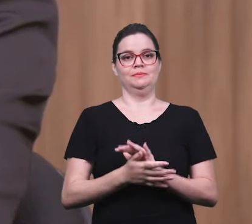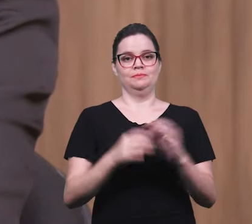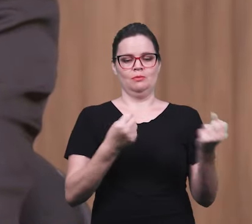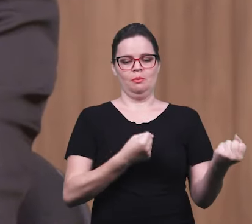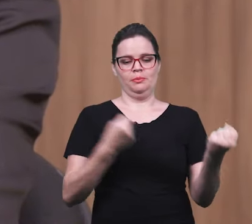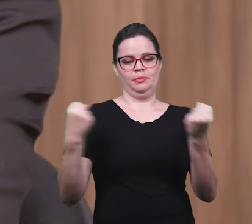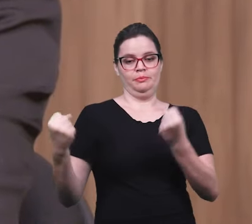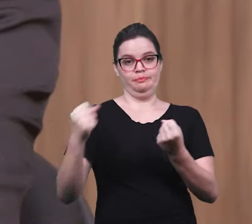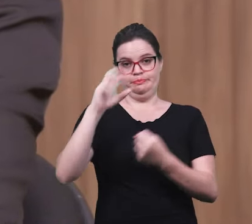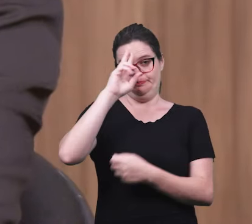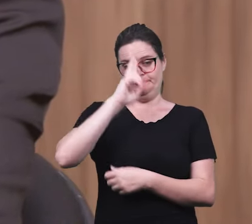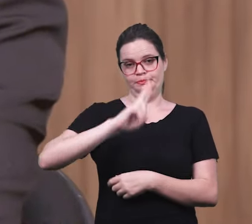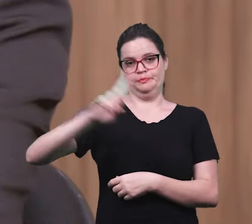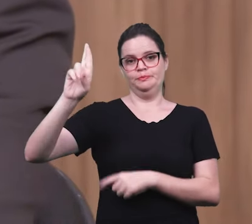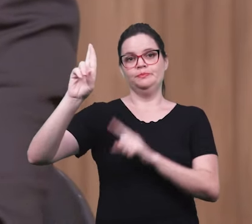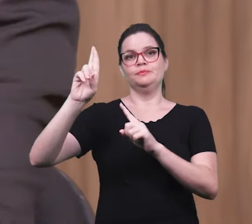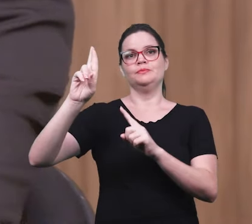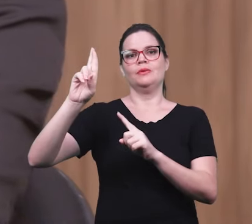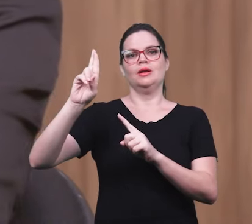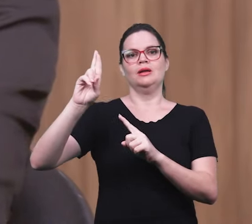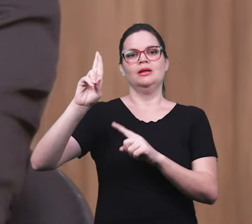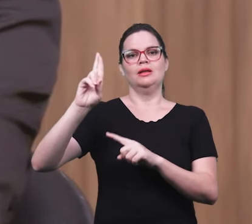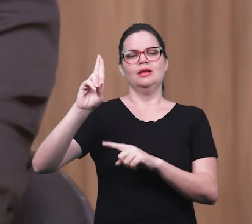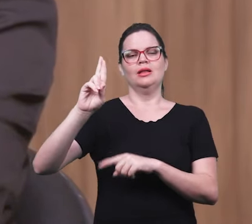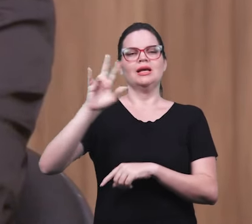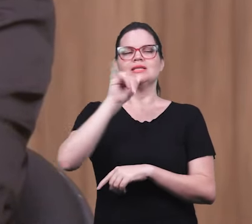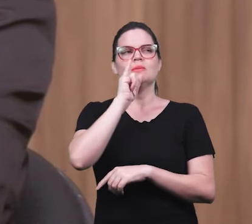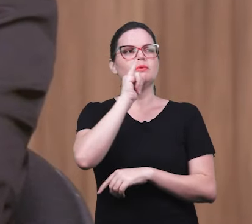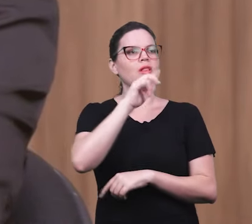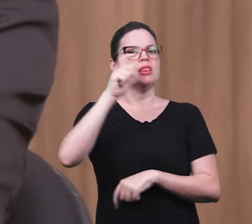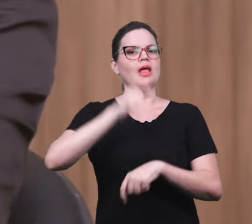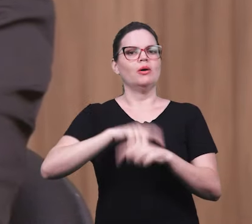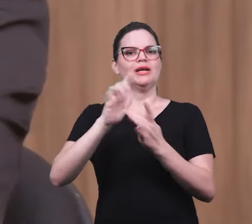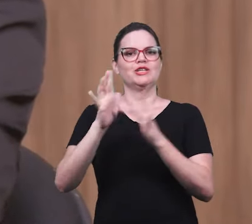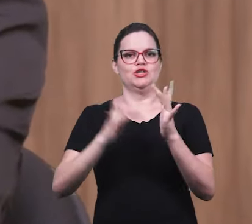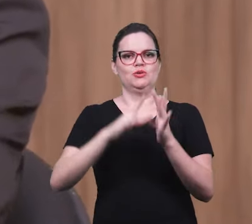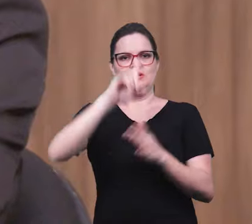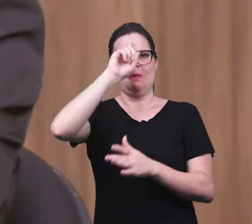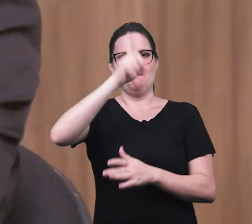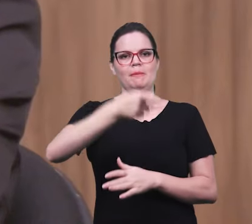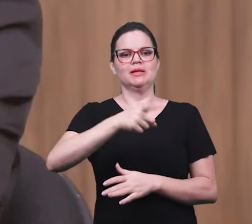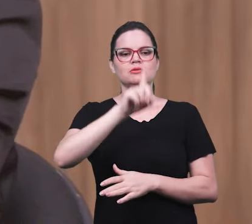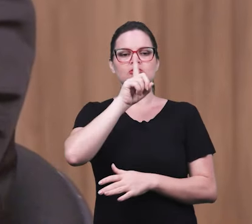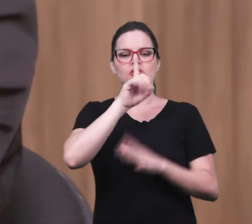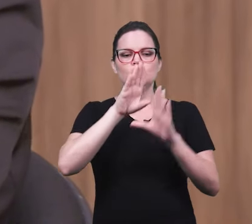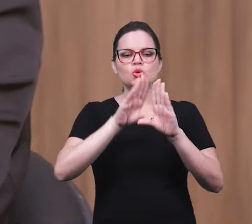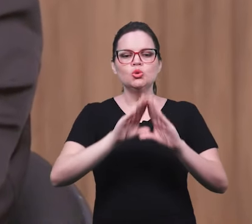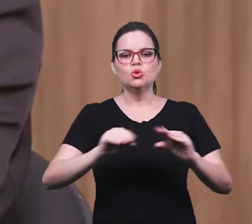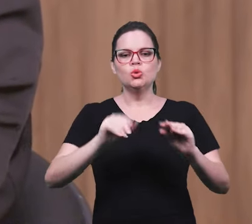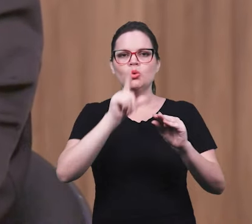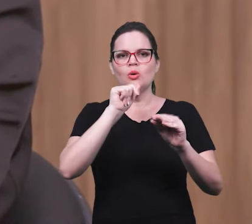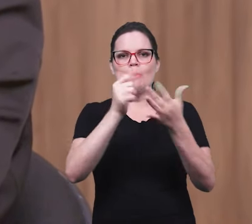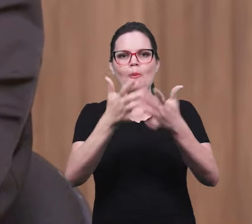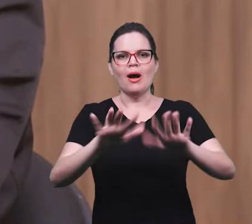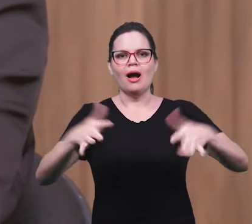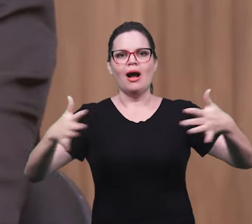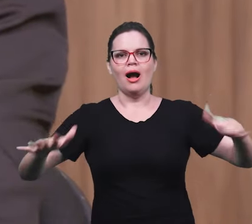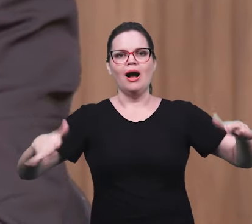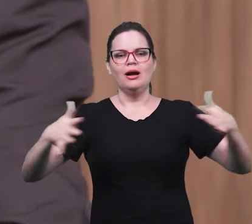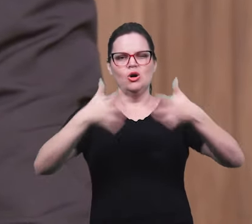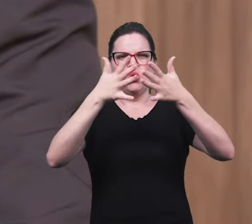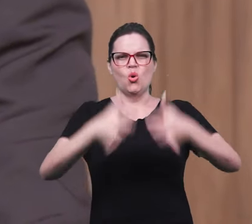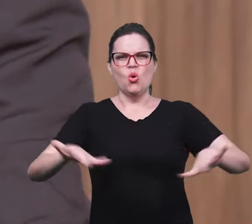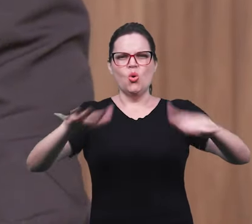quando o Senhor Jesus acalma a tempestade. Nós sabemos que, humanamente falando, até